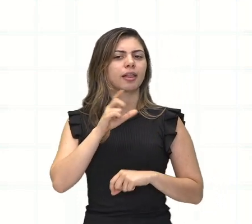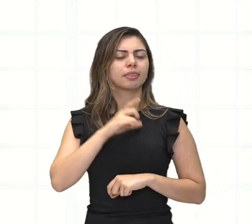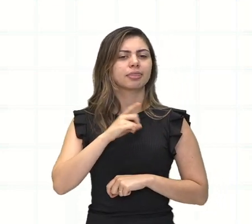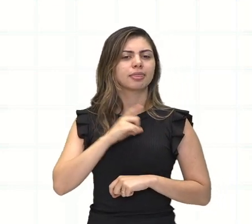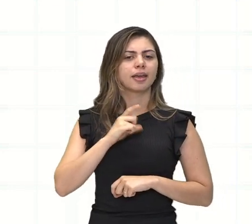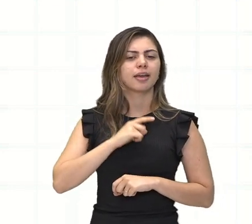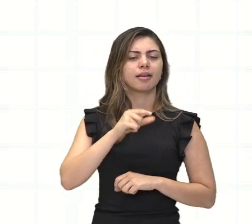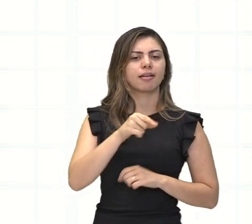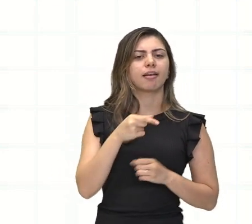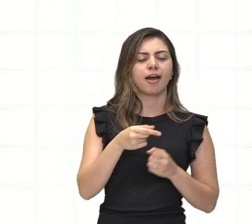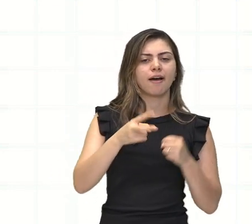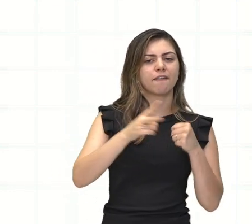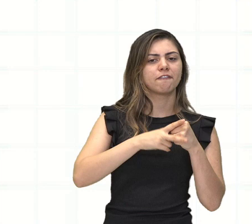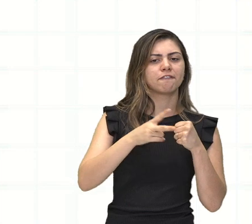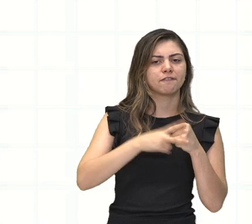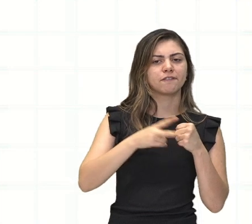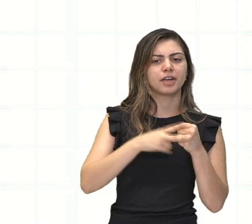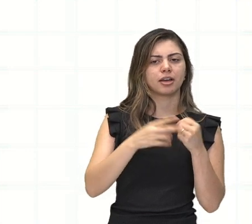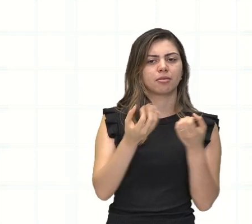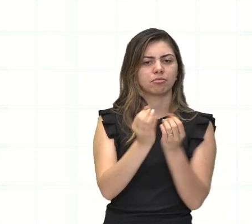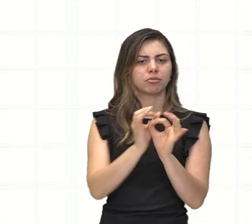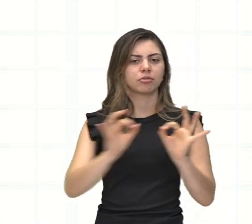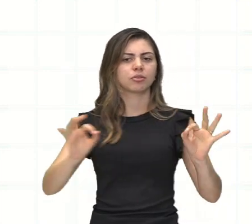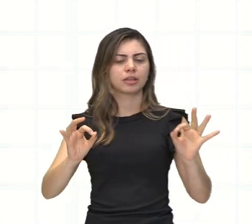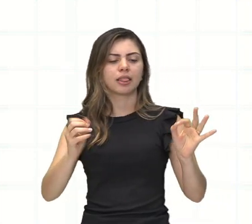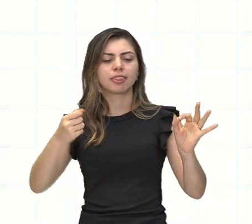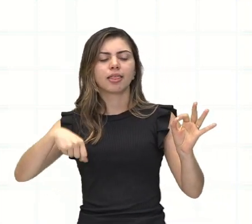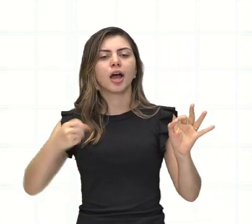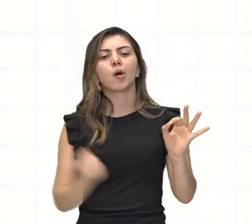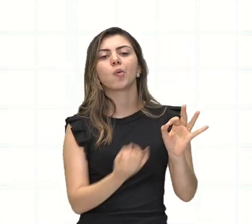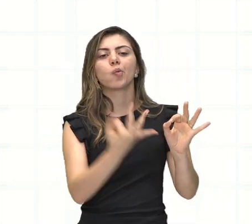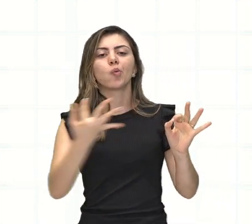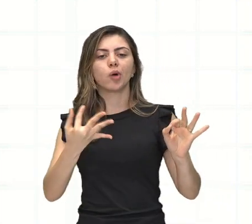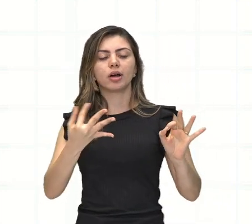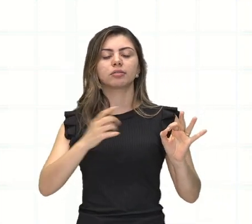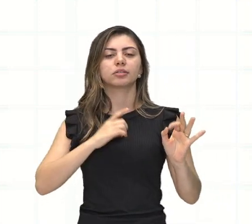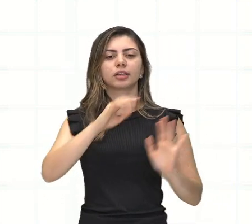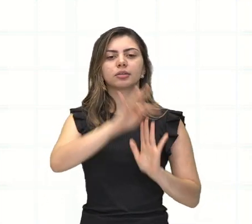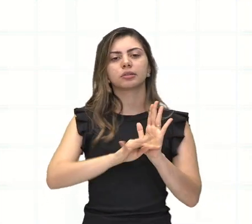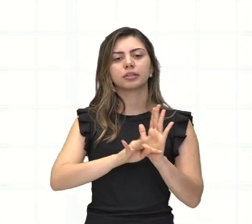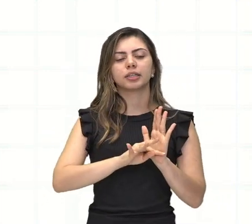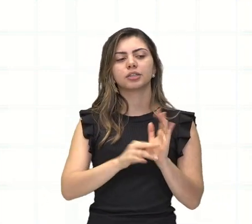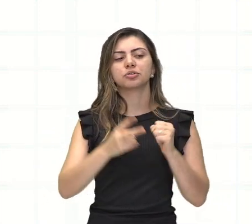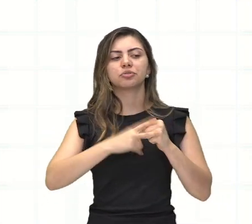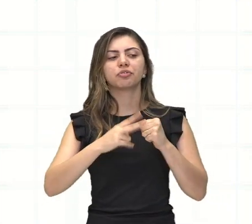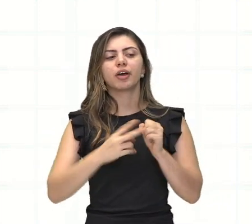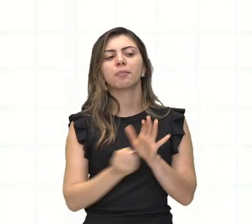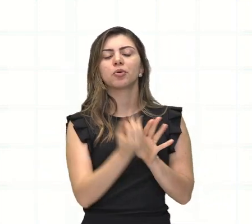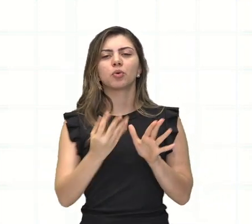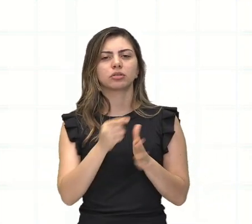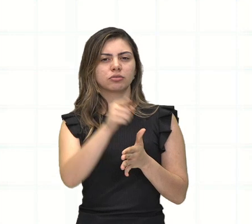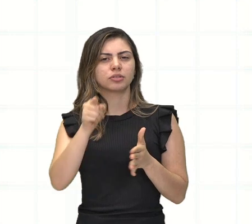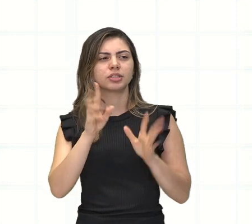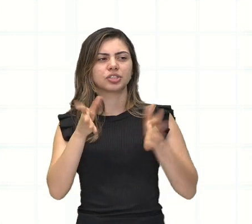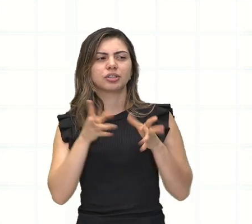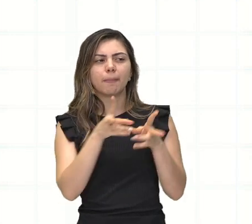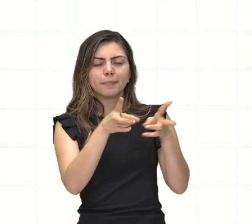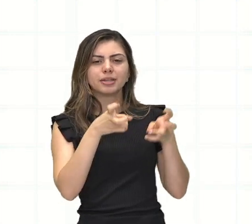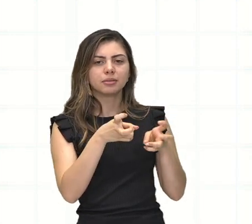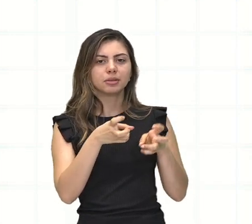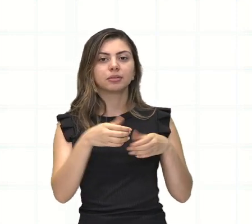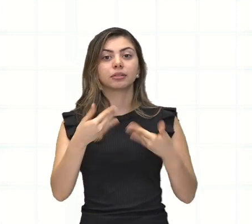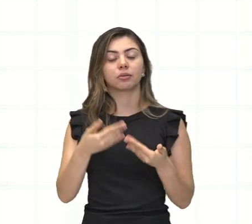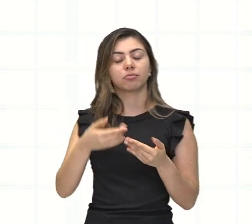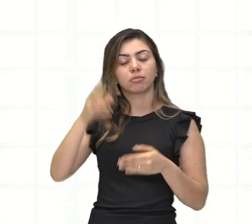formas verbais elas podem aparecer em trecho de texto? Nós vimos primeiro uma